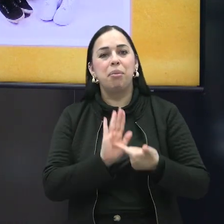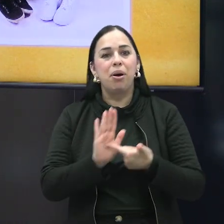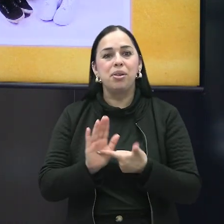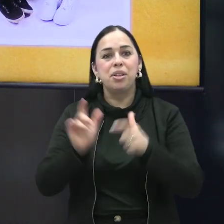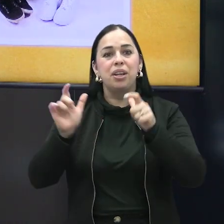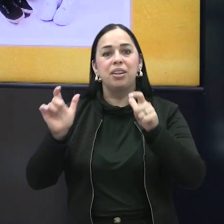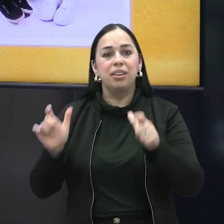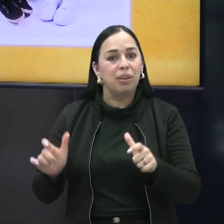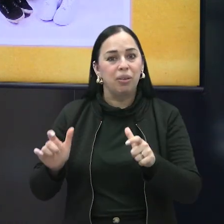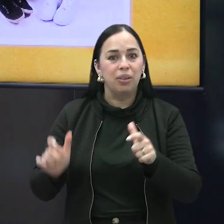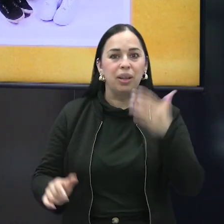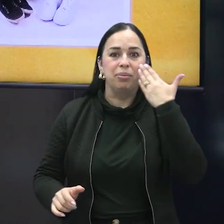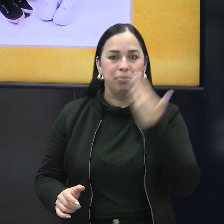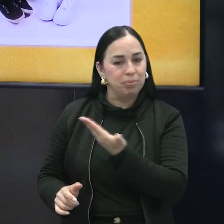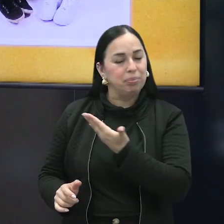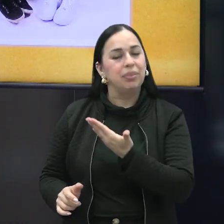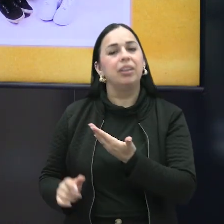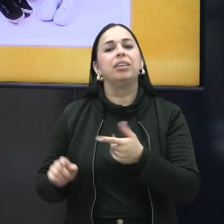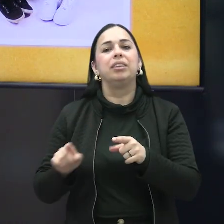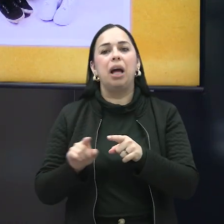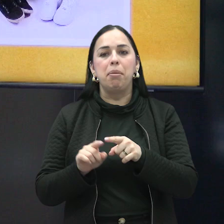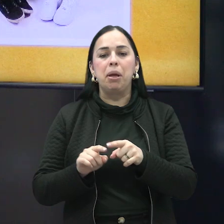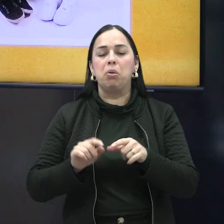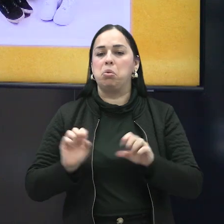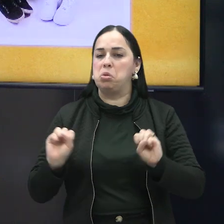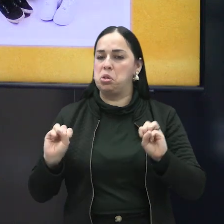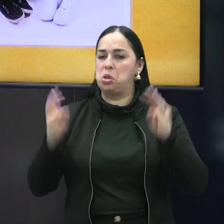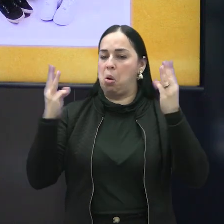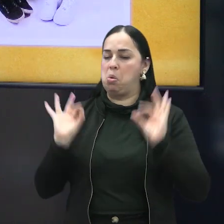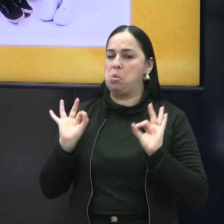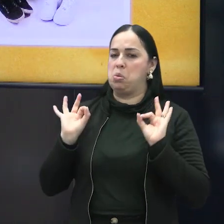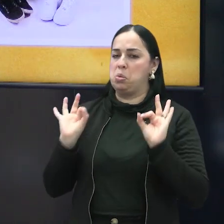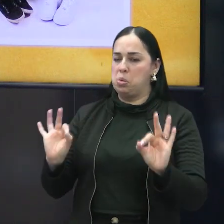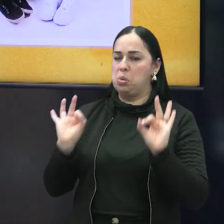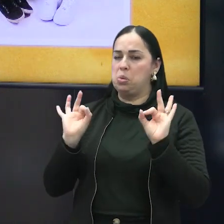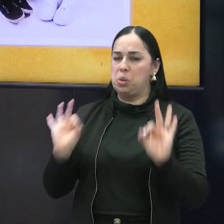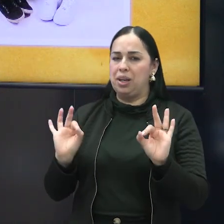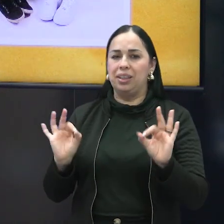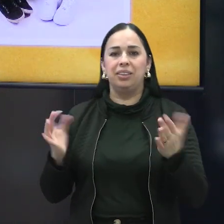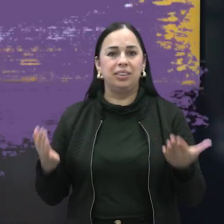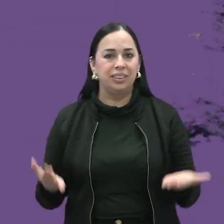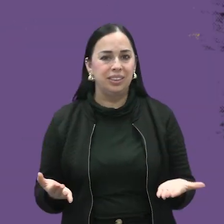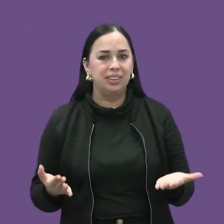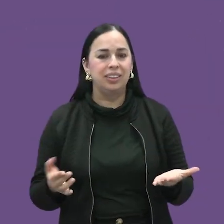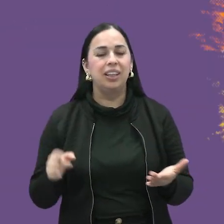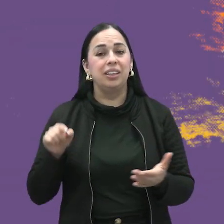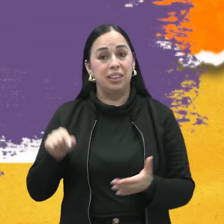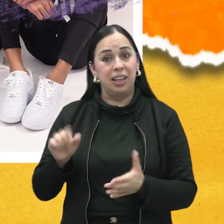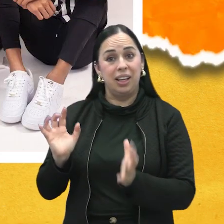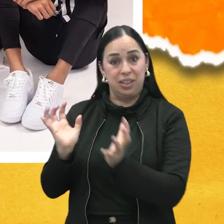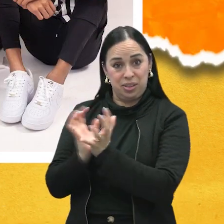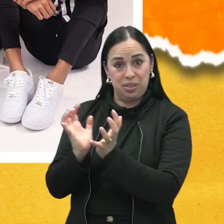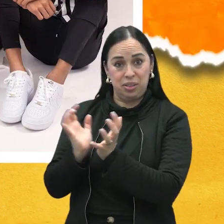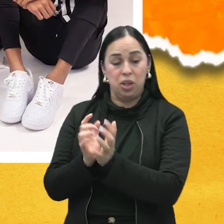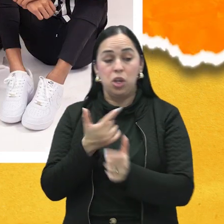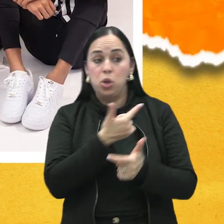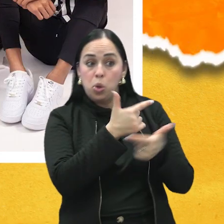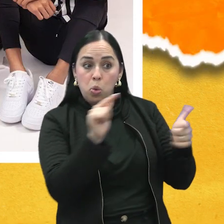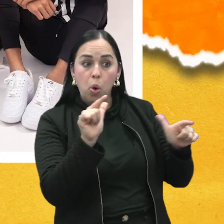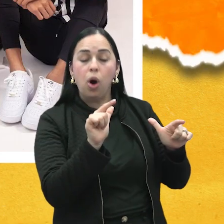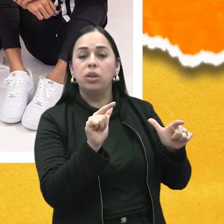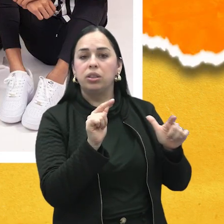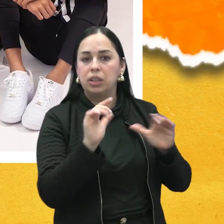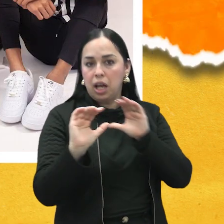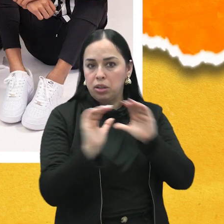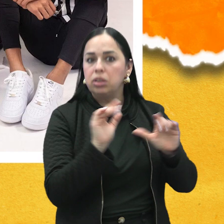Pôr do Sol em um super show com direito a palco 360 e uma paisagem incrível. Além da atração principal, outros nomes